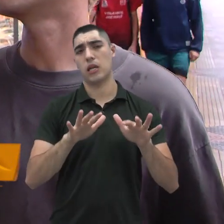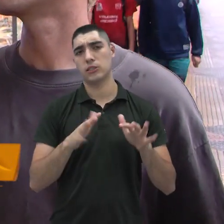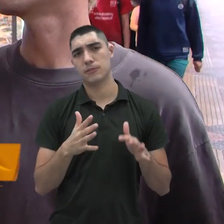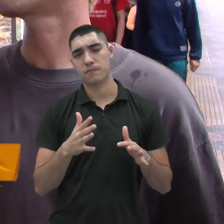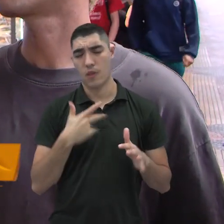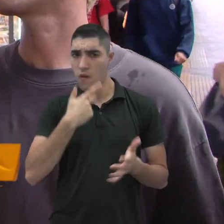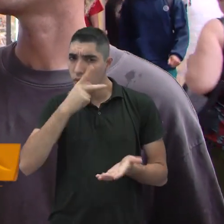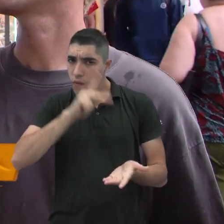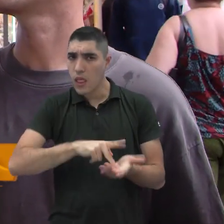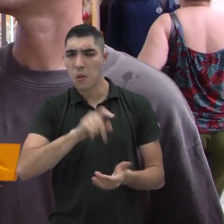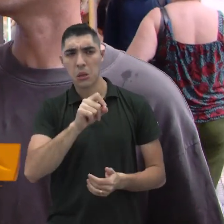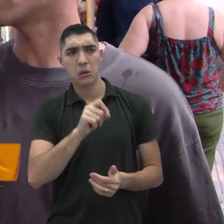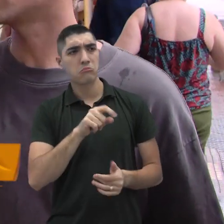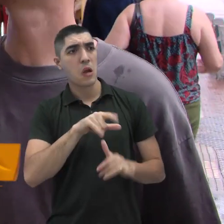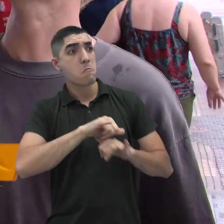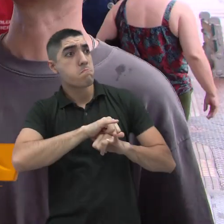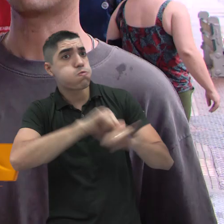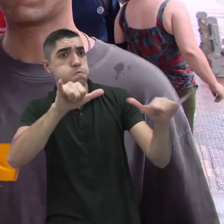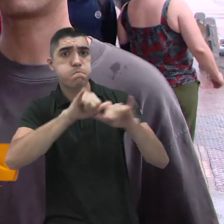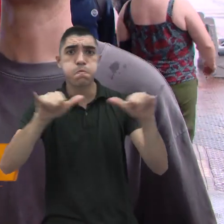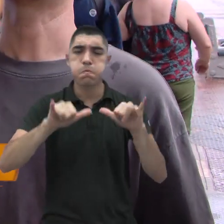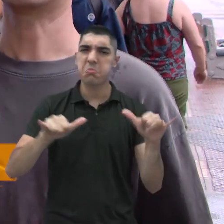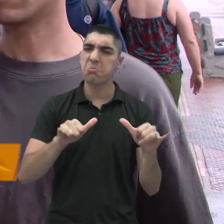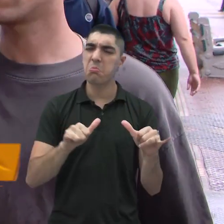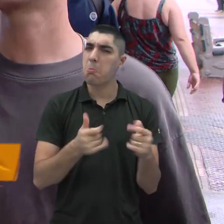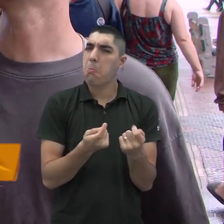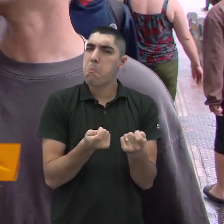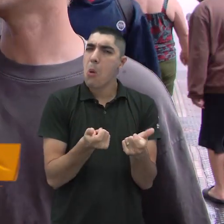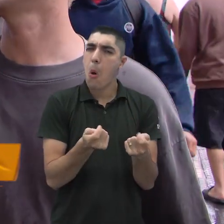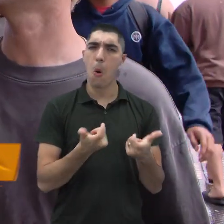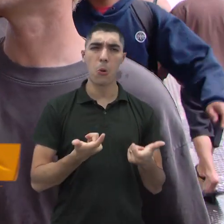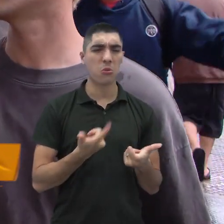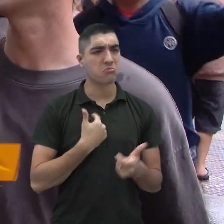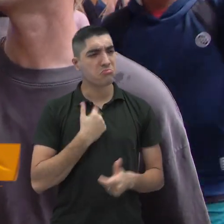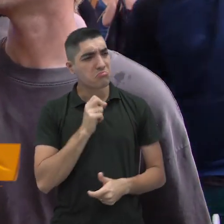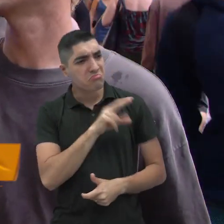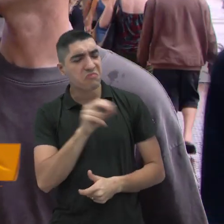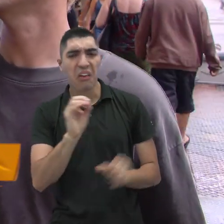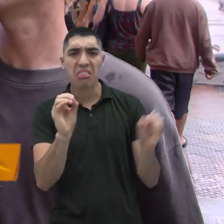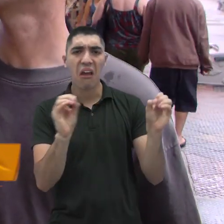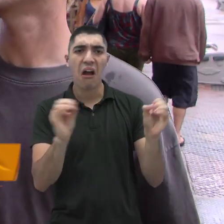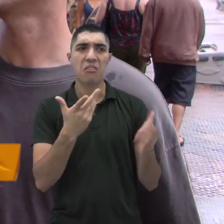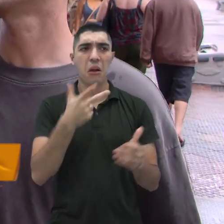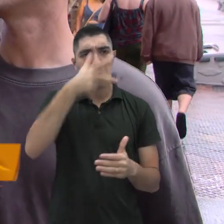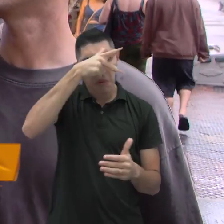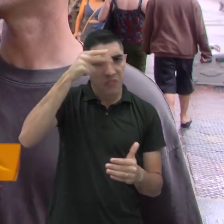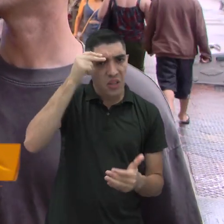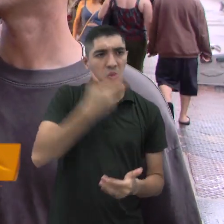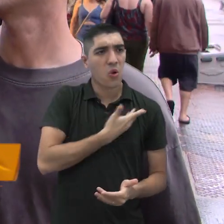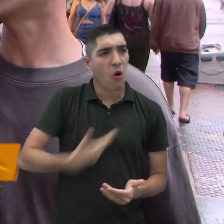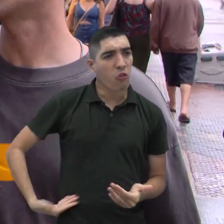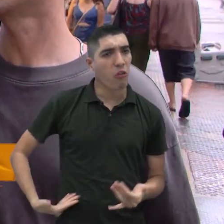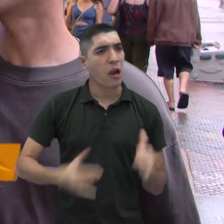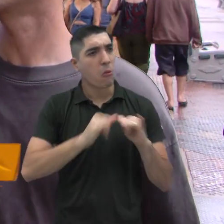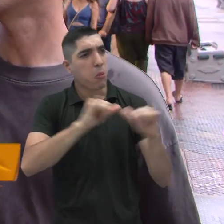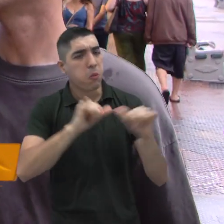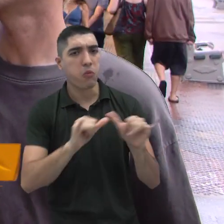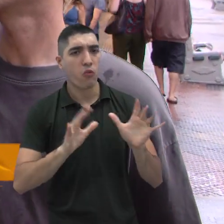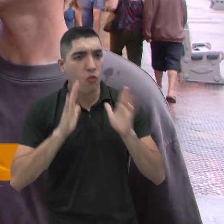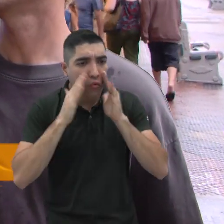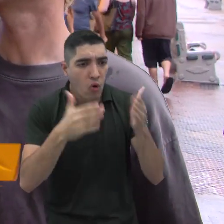muito divulgado assim. Eu não vejo isso, sabe? Eu não vejo essa participação do governo com essa